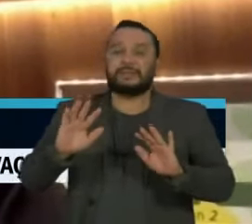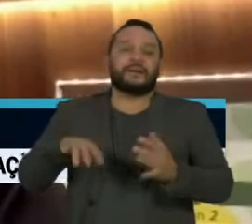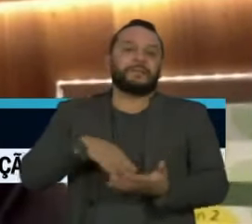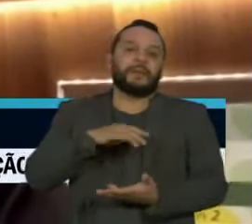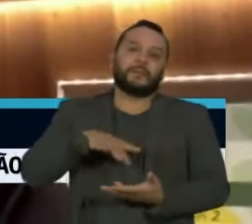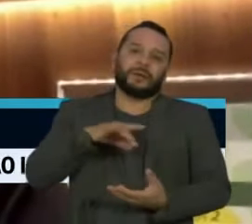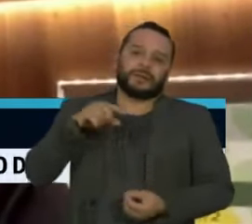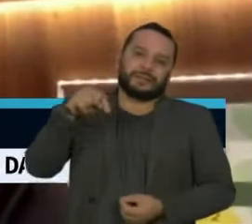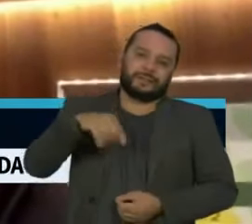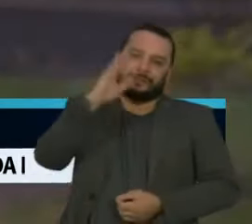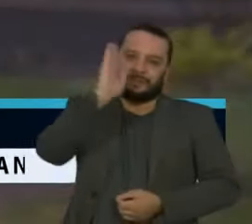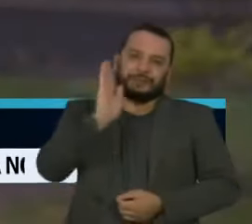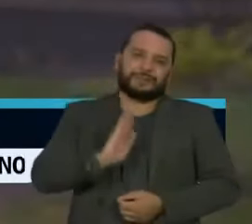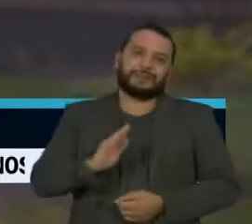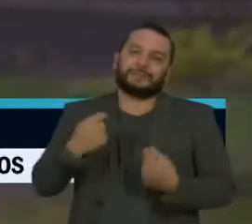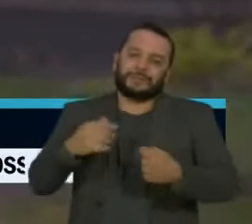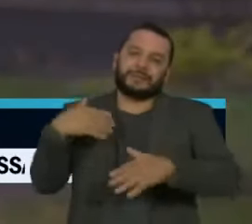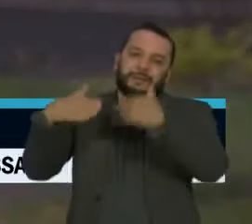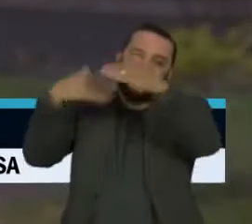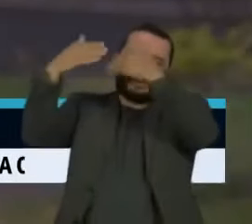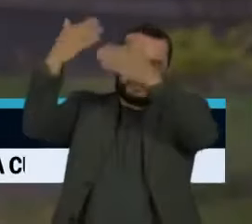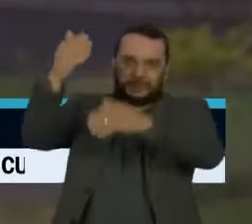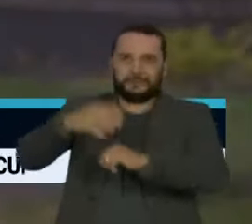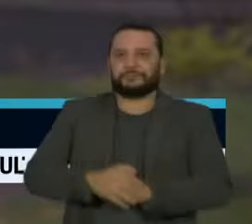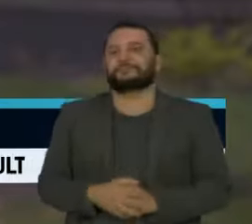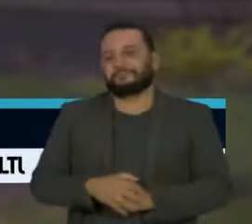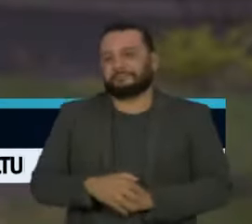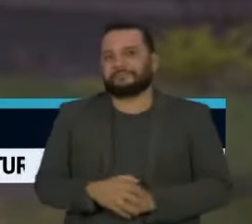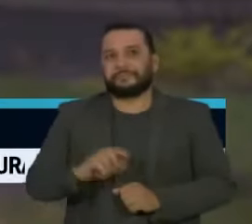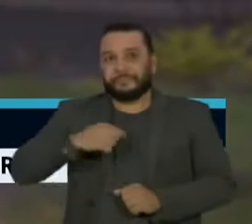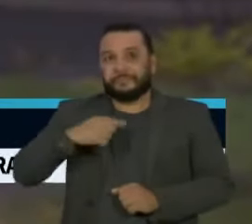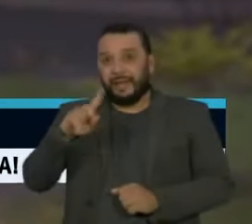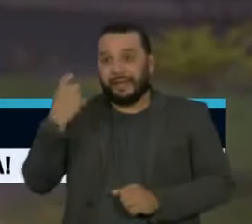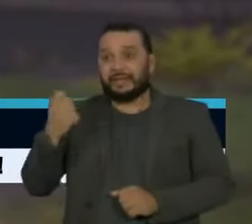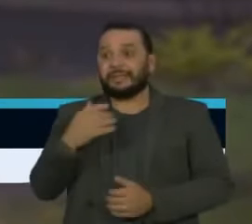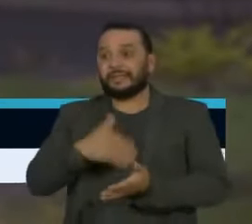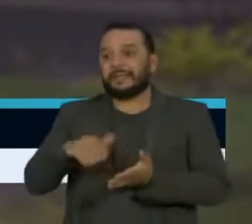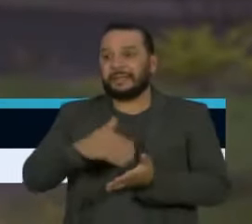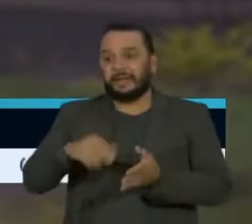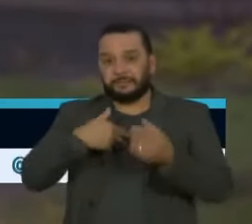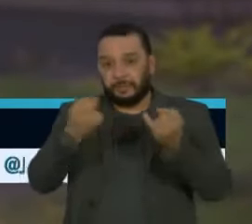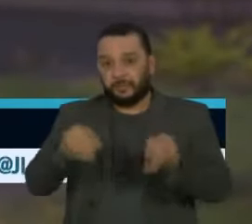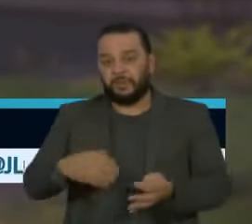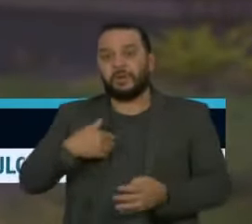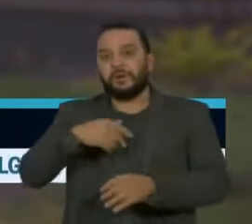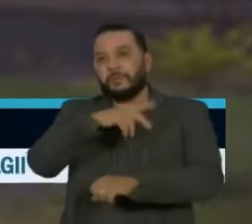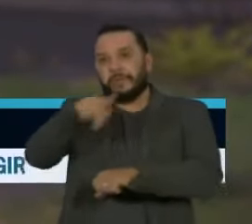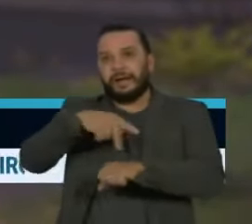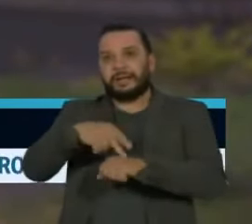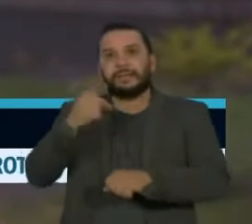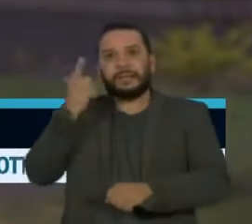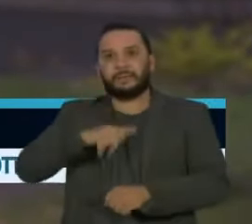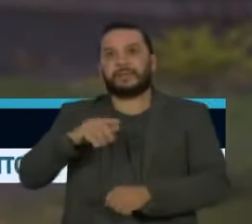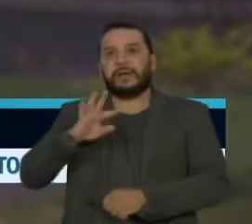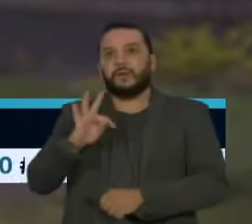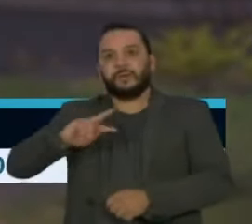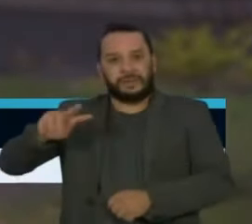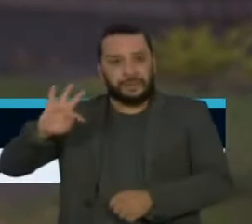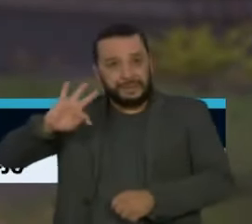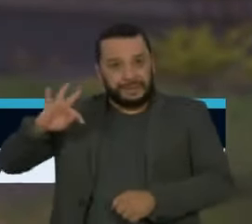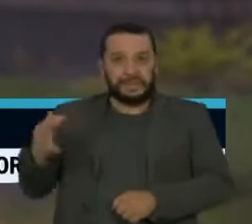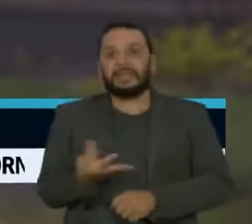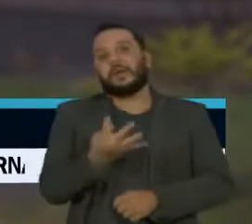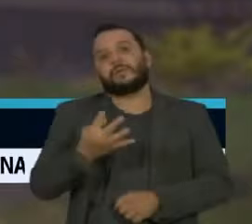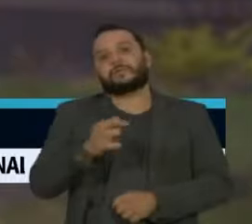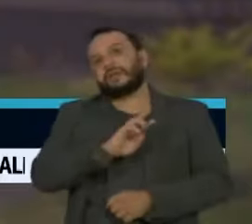tem que amadurecer. De acordo com o ex-secretário, o país ganharia R$1 trilhão com a venda de todos os ativos